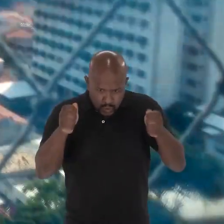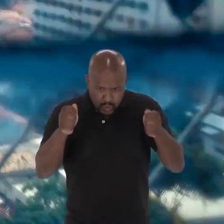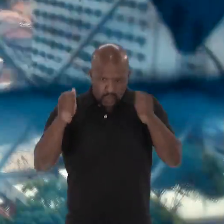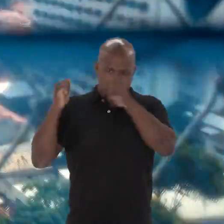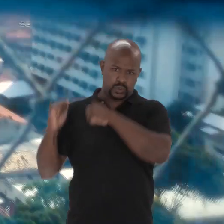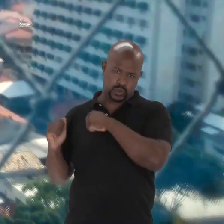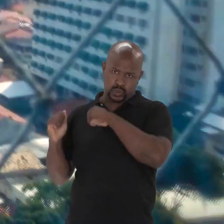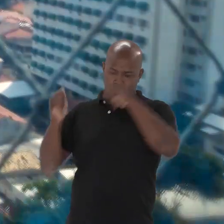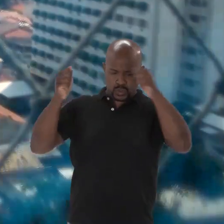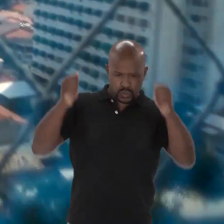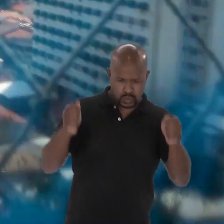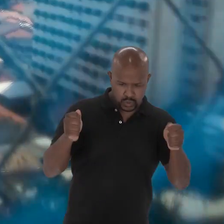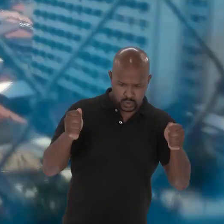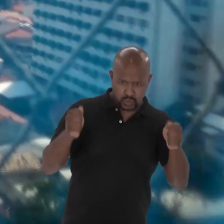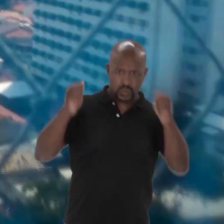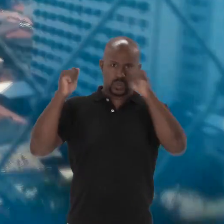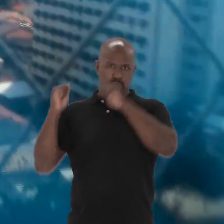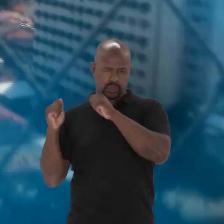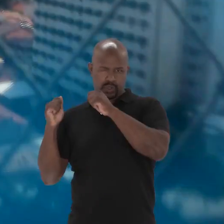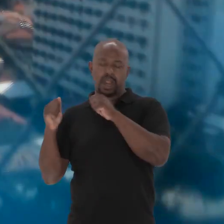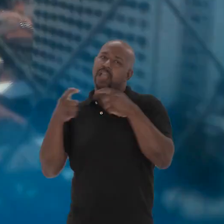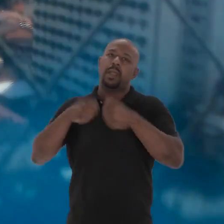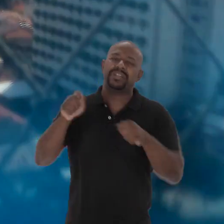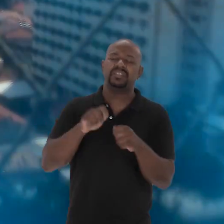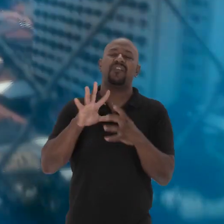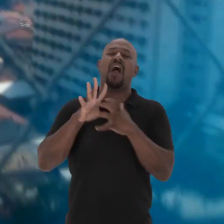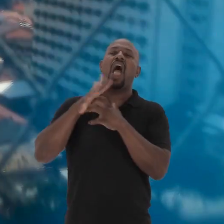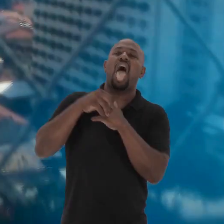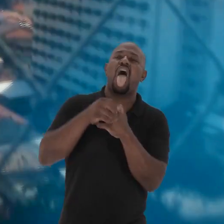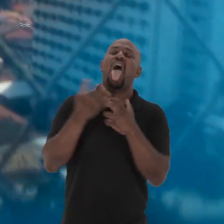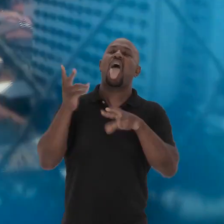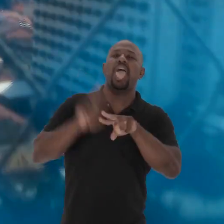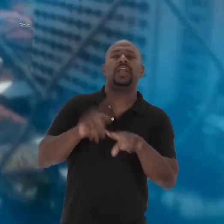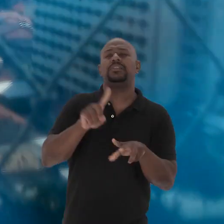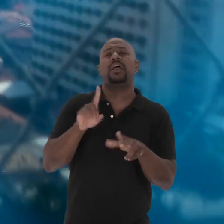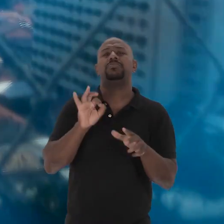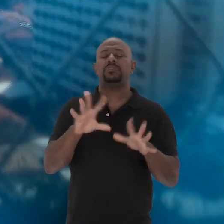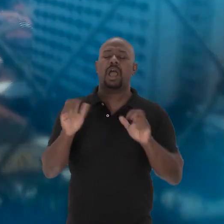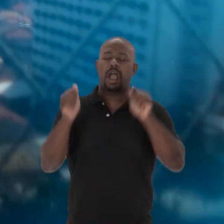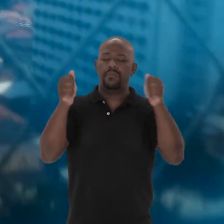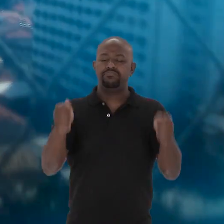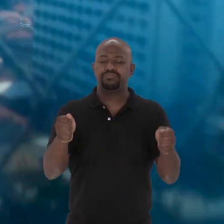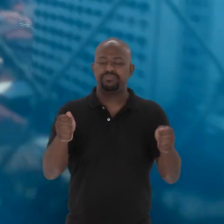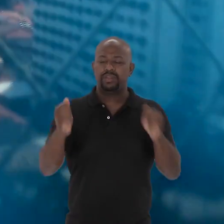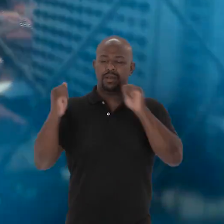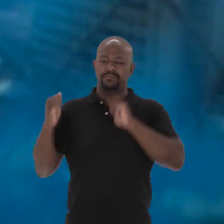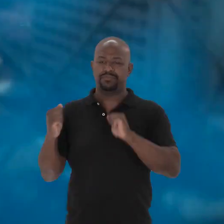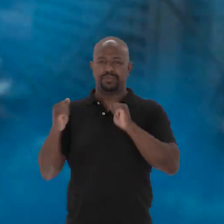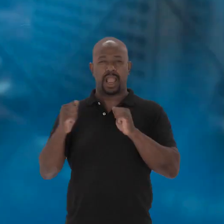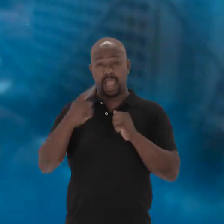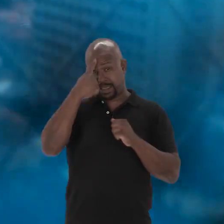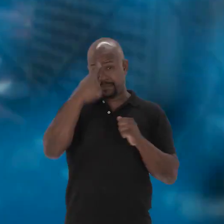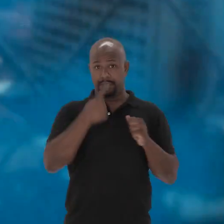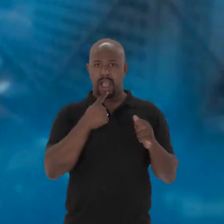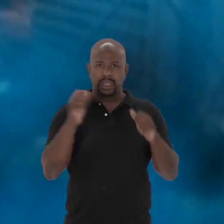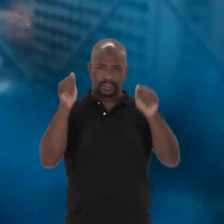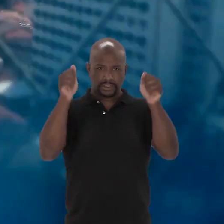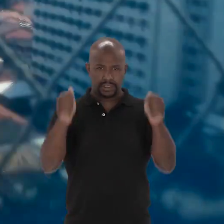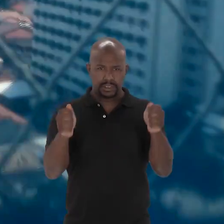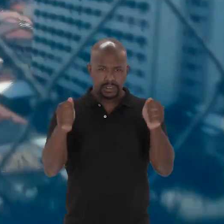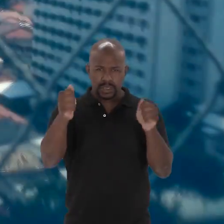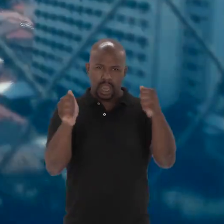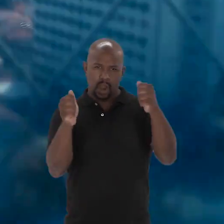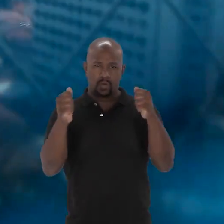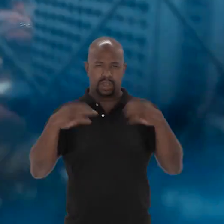filtro de forma um pouco mais independente, sem precisar fixar o filtro no celular. A imagem com o filtro, com